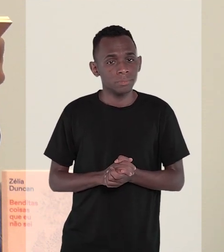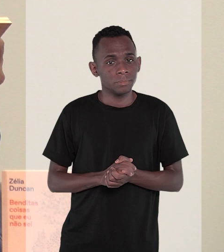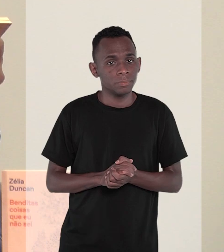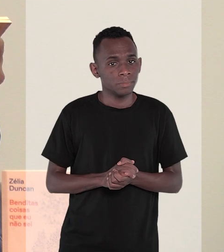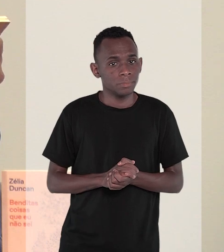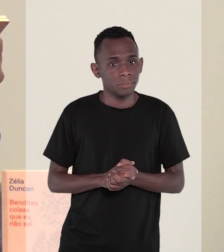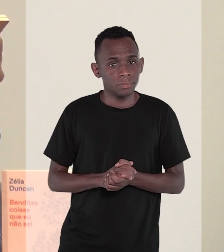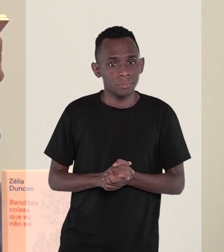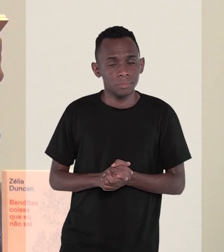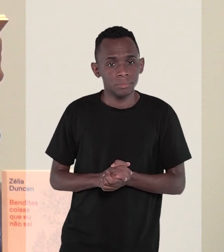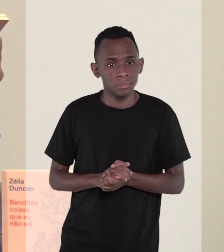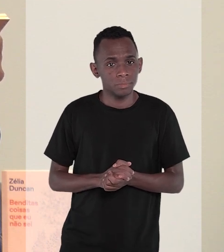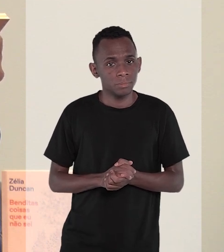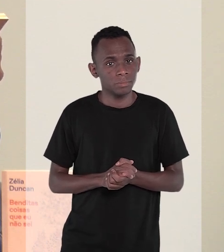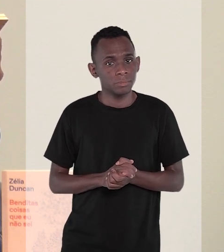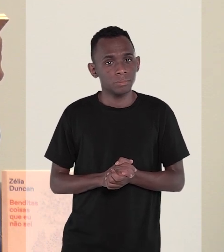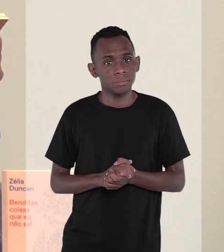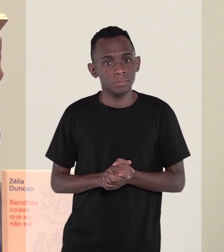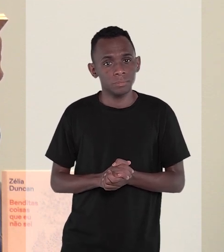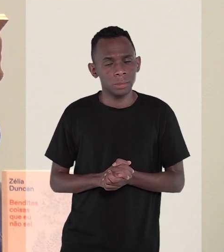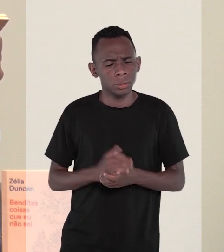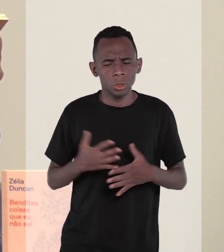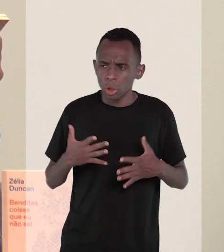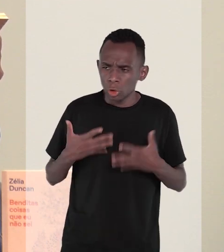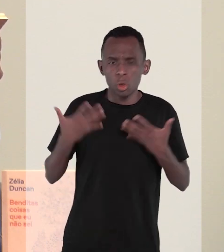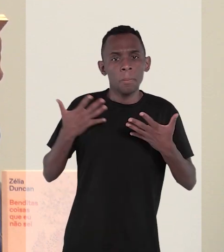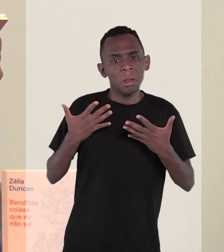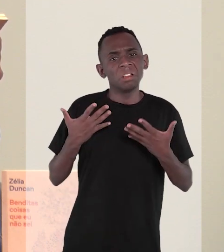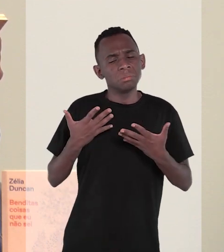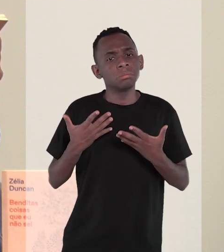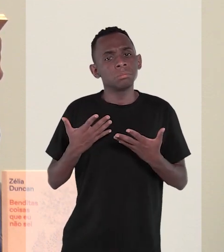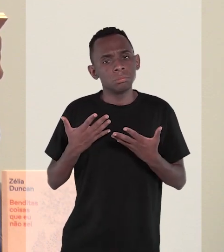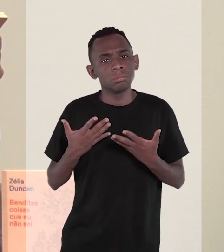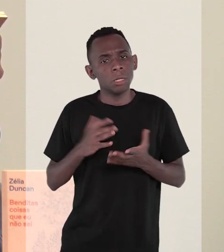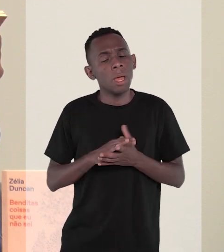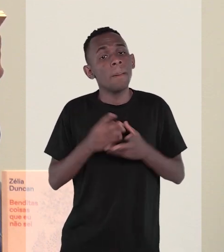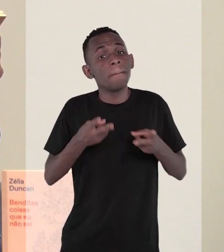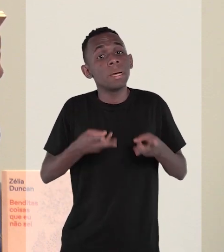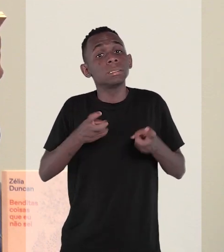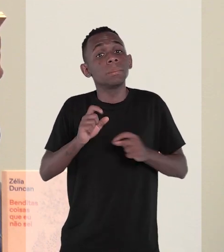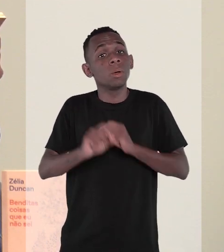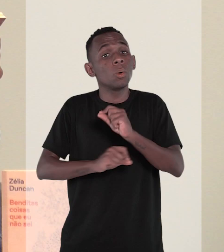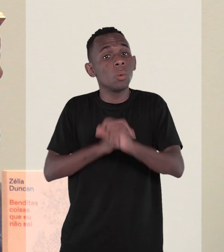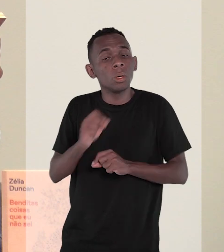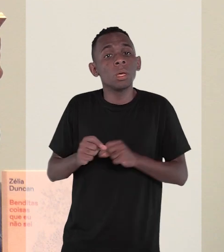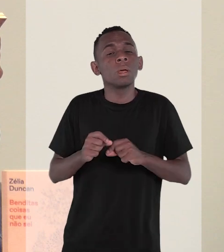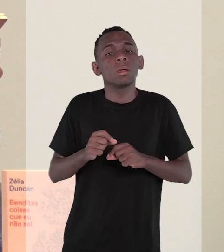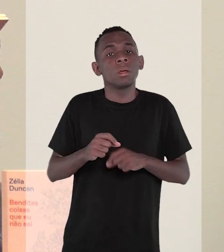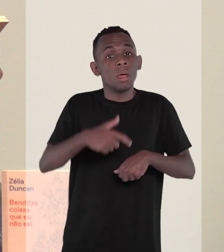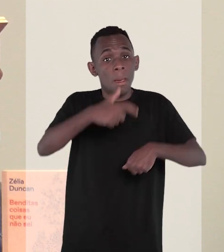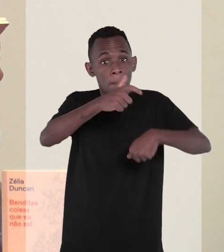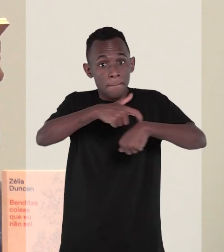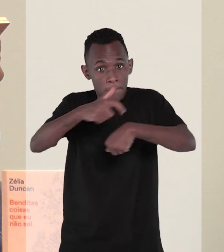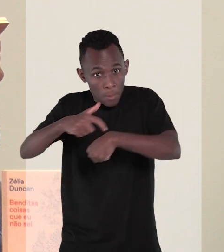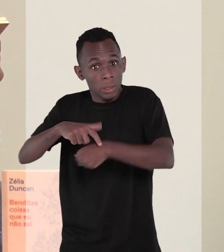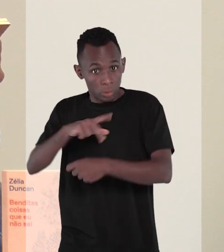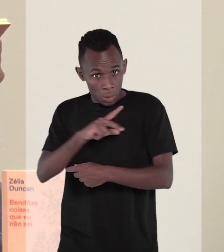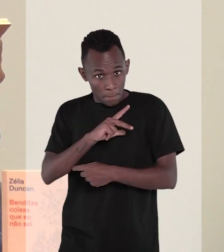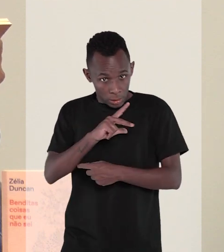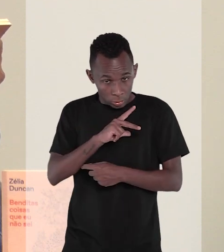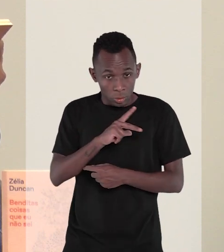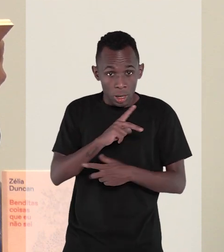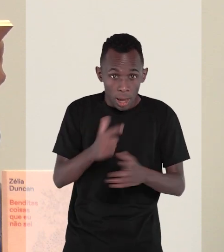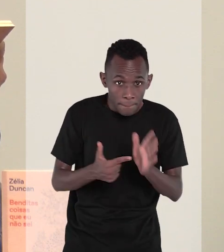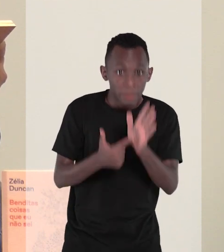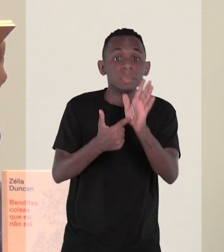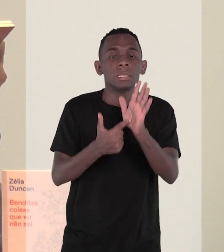Mesmo compartilhamos do pacto. Você mesmo, a gente desconfia. Minha surpresa fui perceber como momentos tão pessoais,